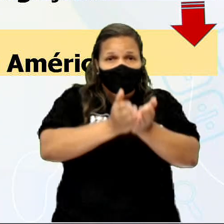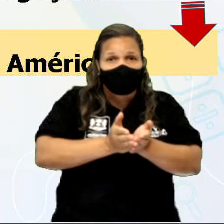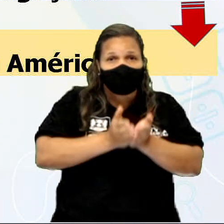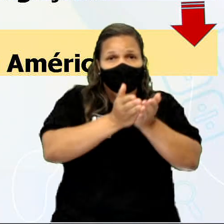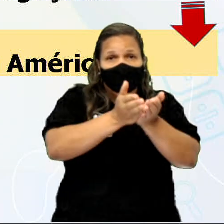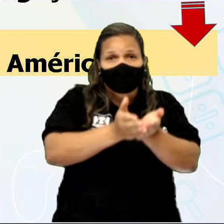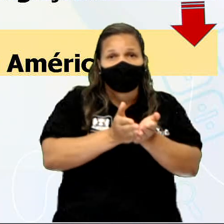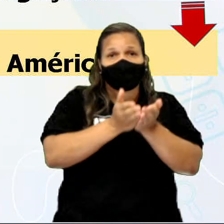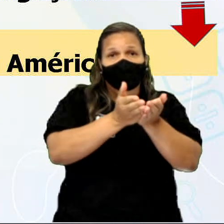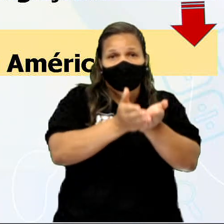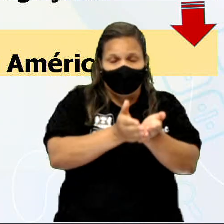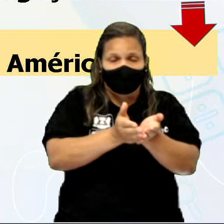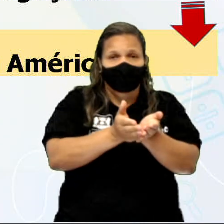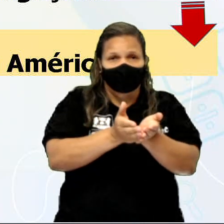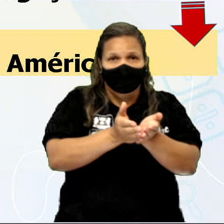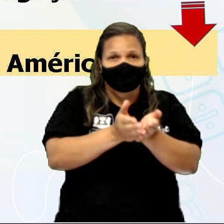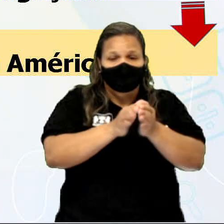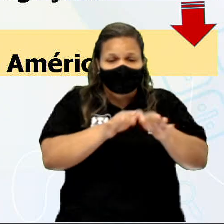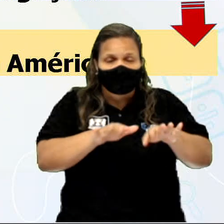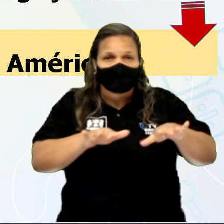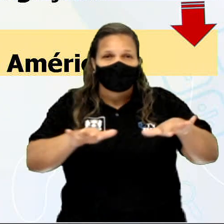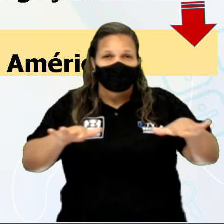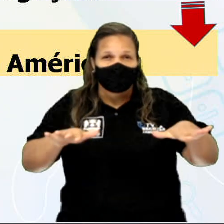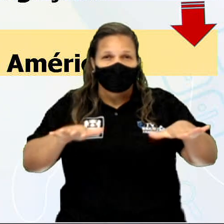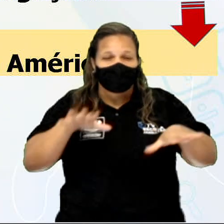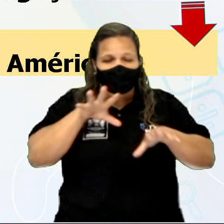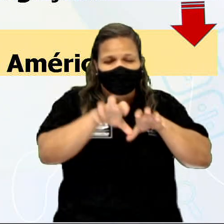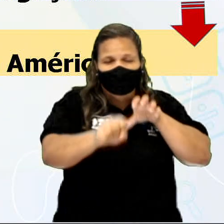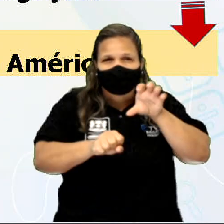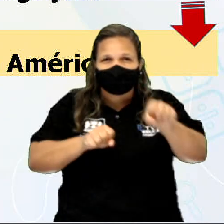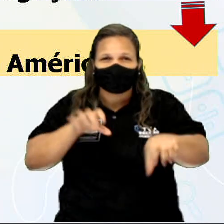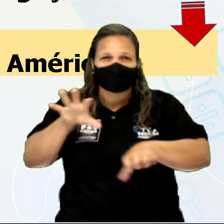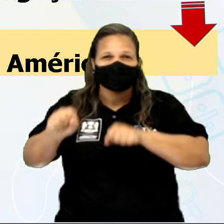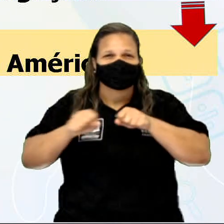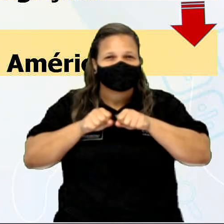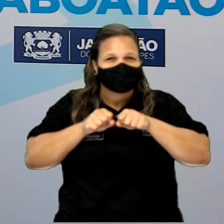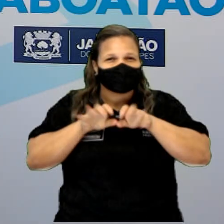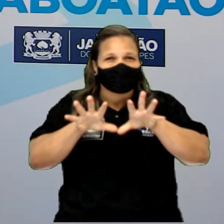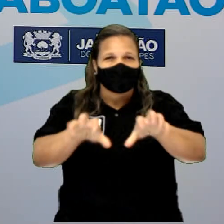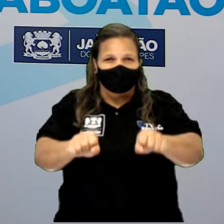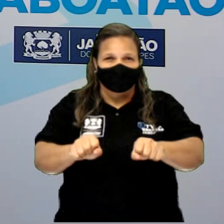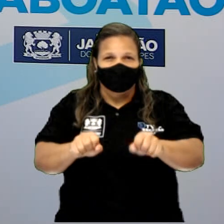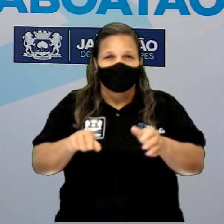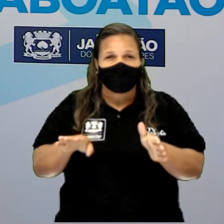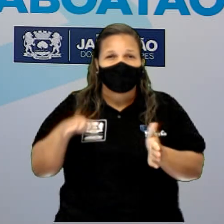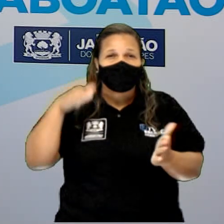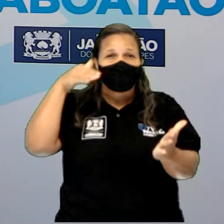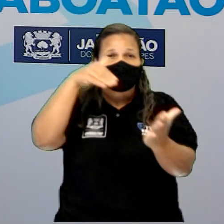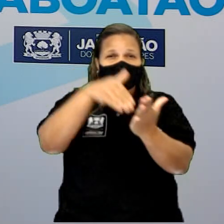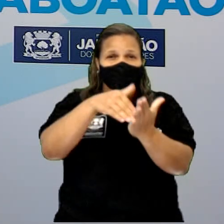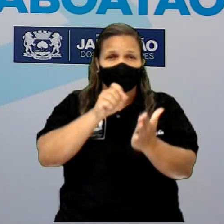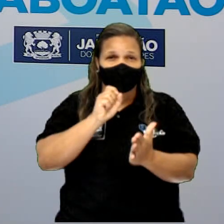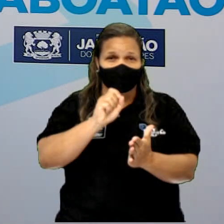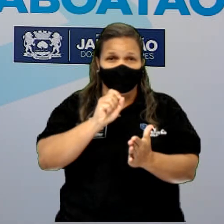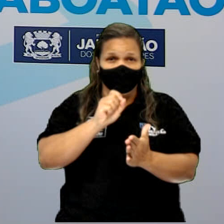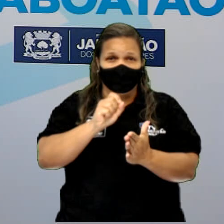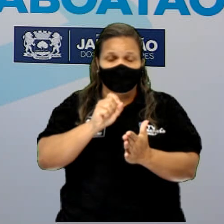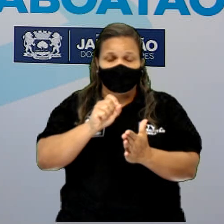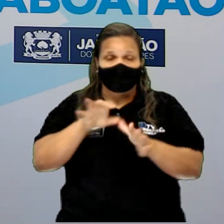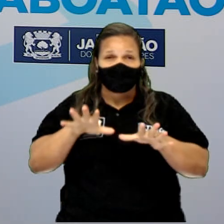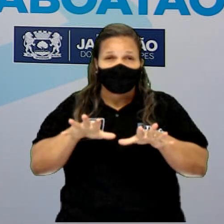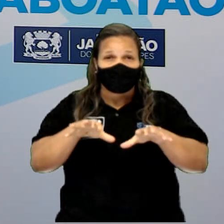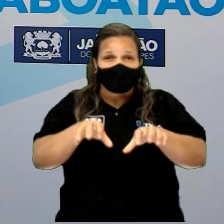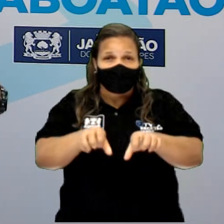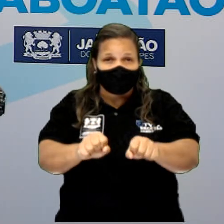navios europeus por todos os oceanos do mundo inteiro, chegando até a conquista da América. Então, na conquista da América,